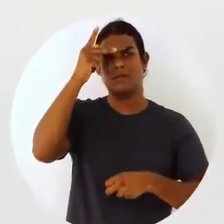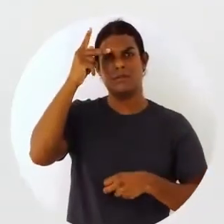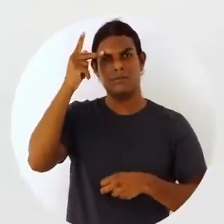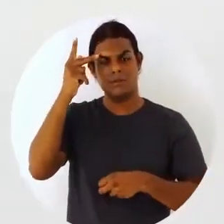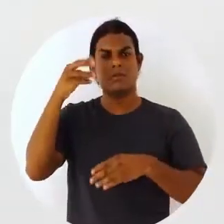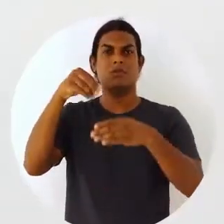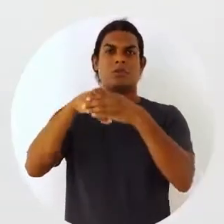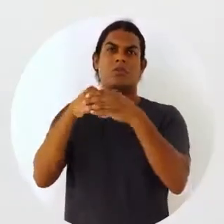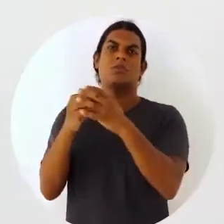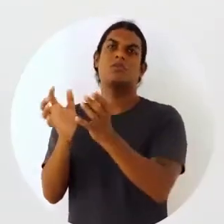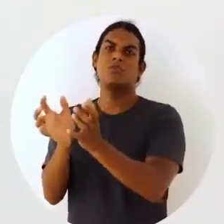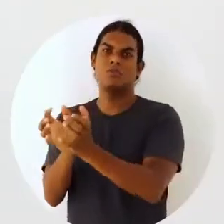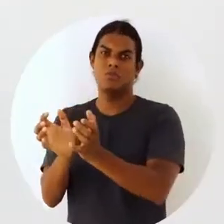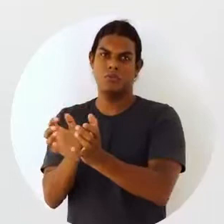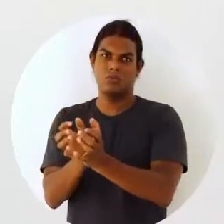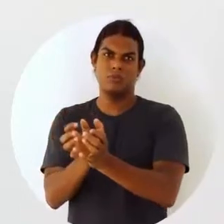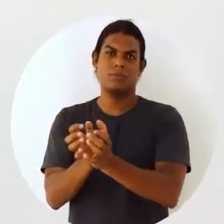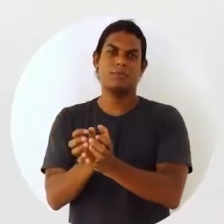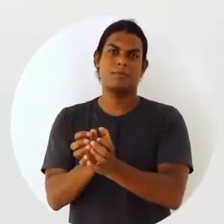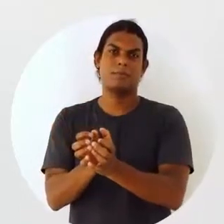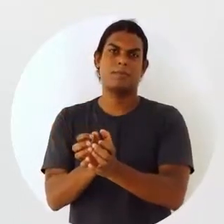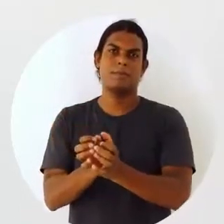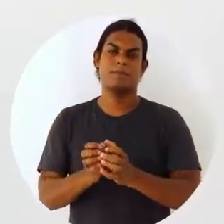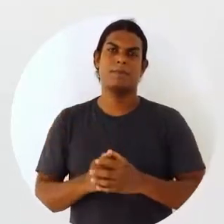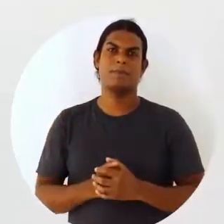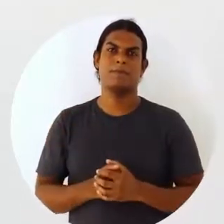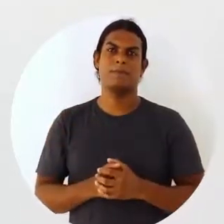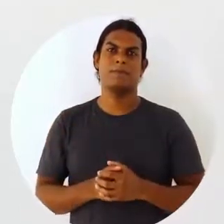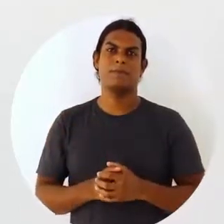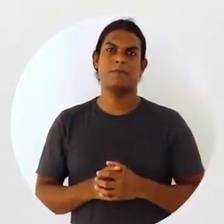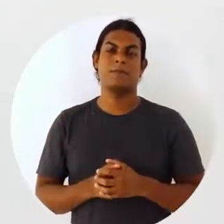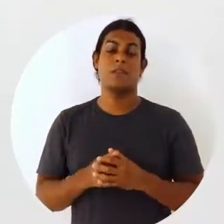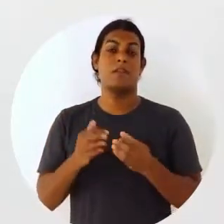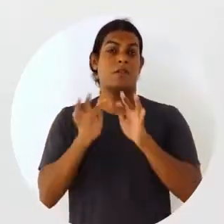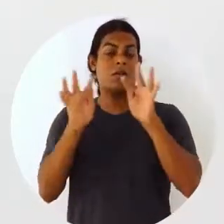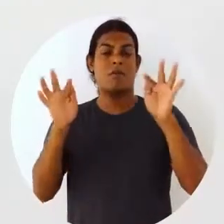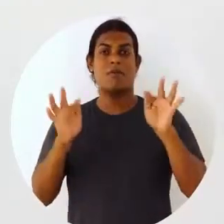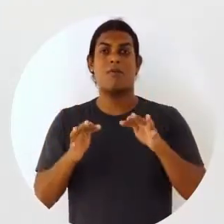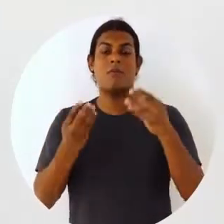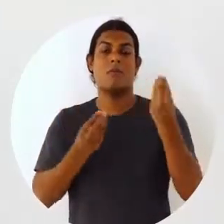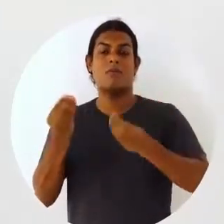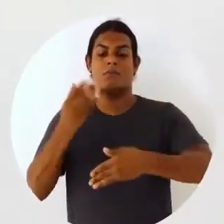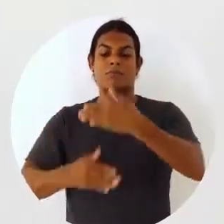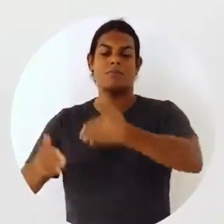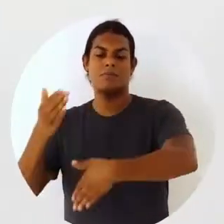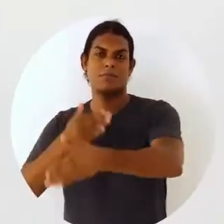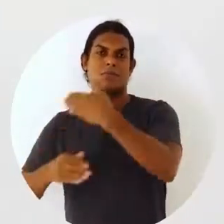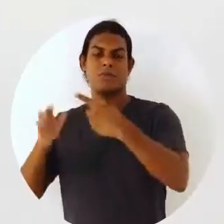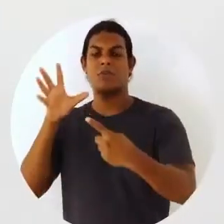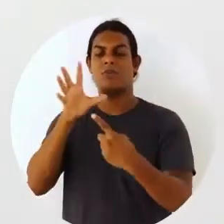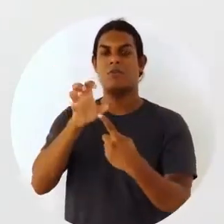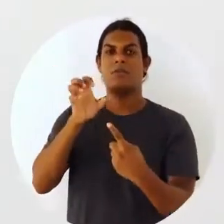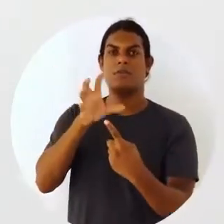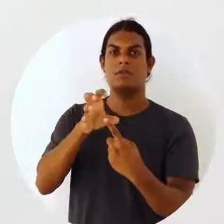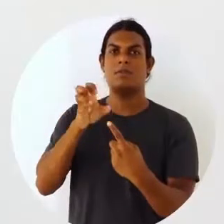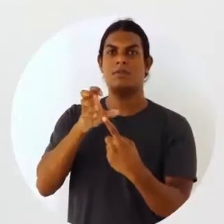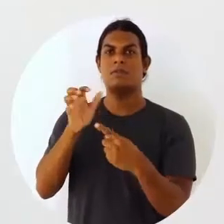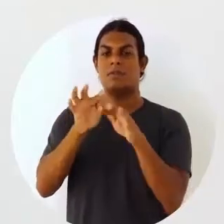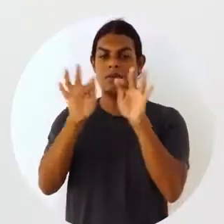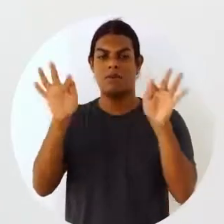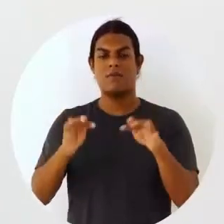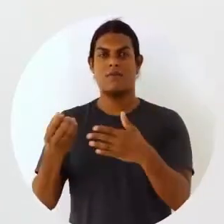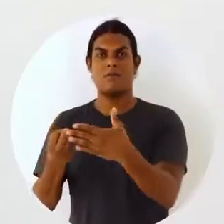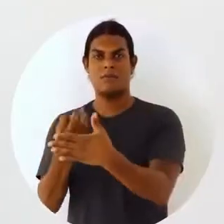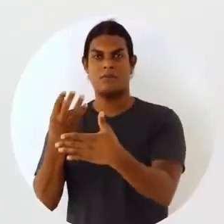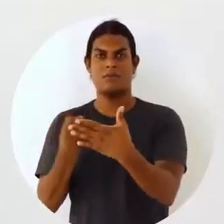parte desses grupos e a maneira como esses indivíduos se relacionam vão influenciar ou não a sua própria produção. E a